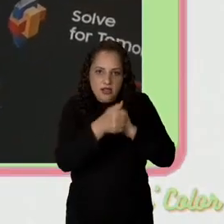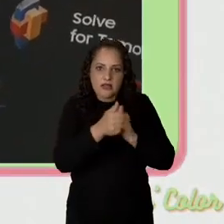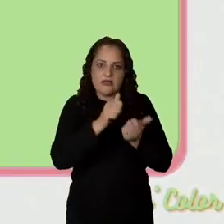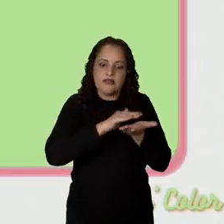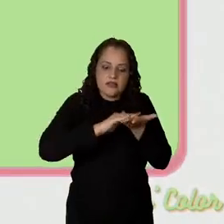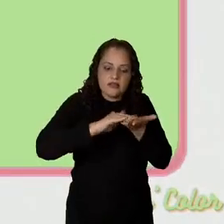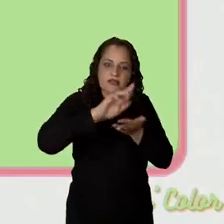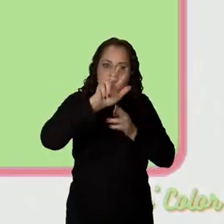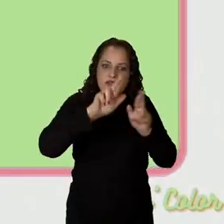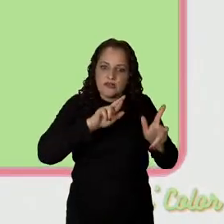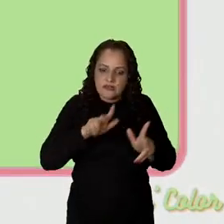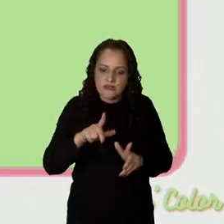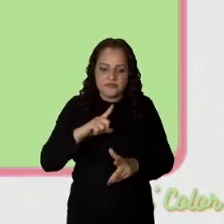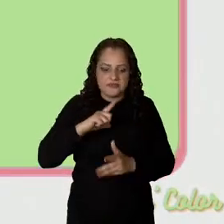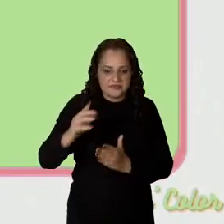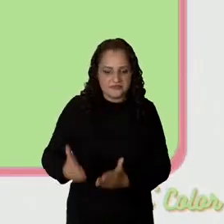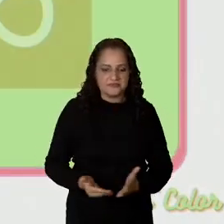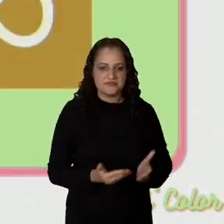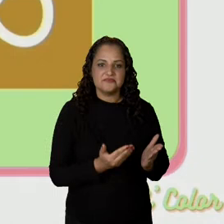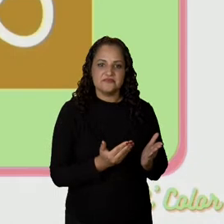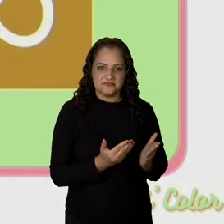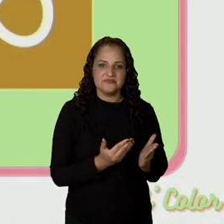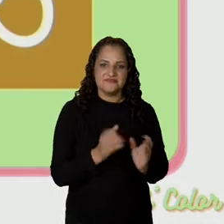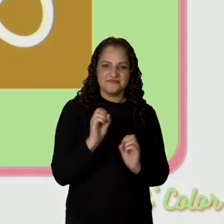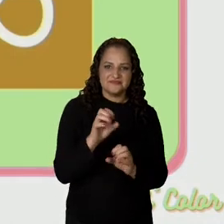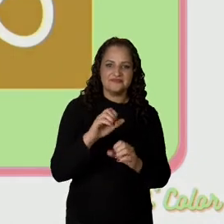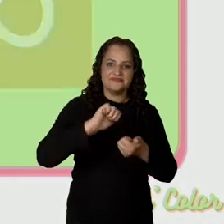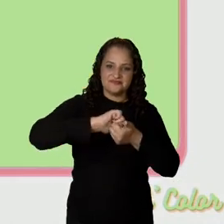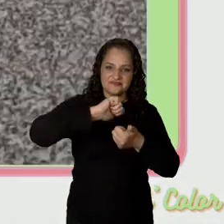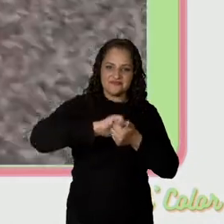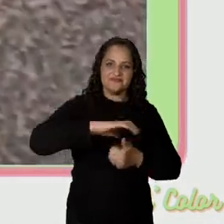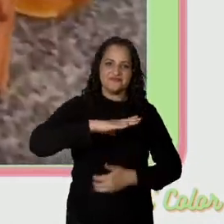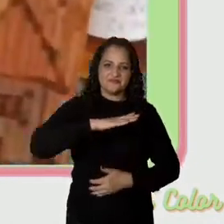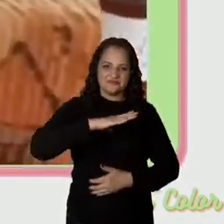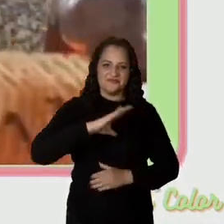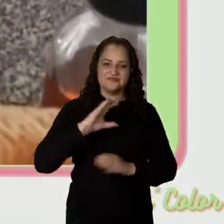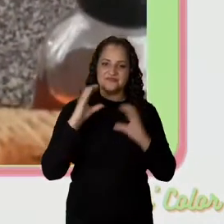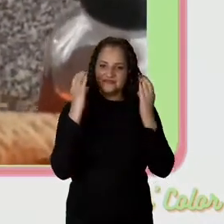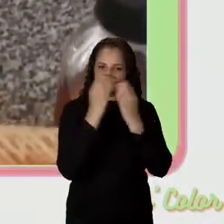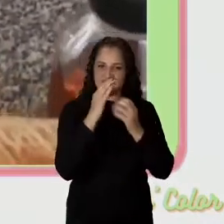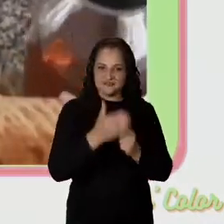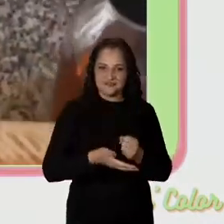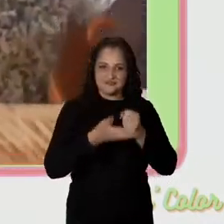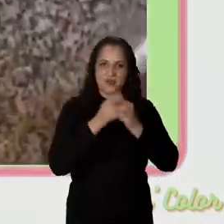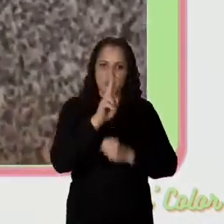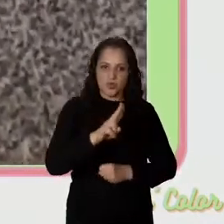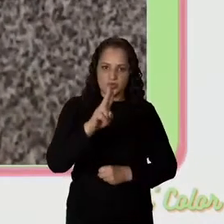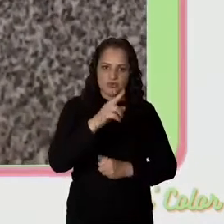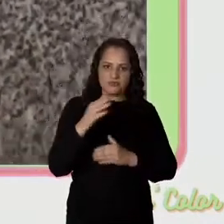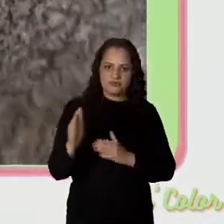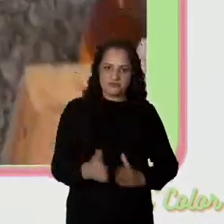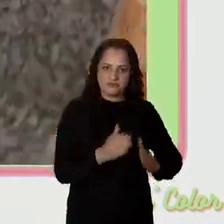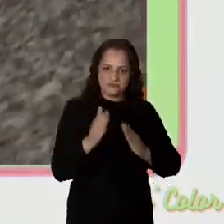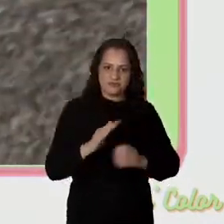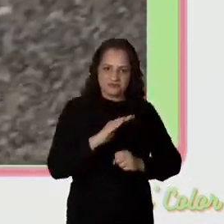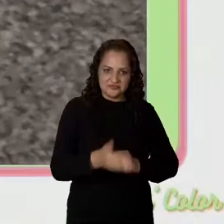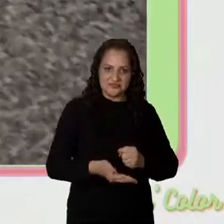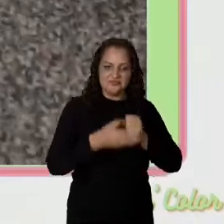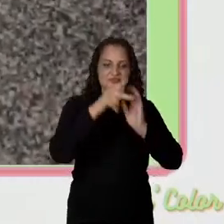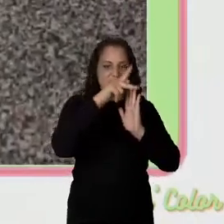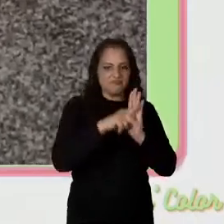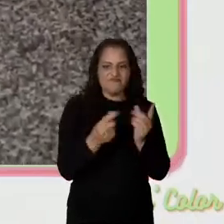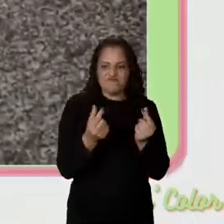as ODS 4, 11 e 12, Educação de Qualidade, Cidade e Comunidades Sustentáveis e Consumo e Produção Sustentáveis. O nosso projeto não apresenta